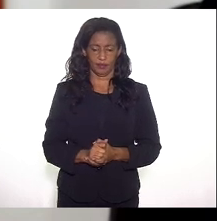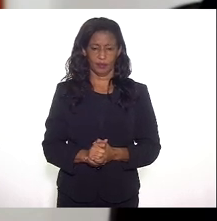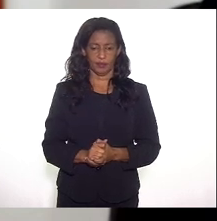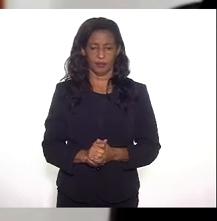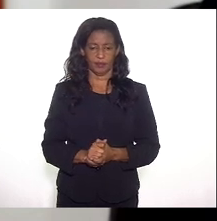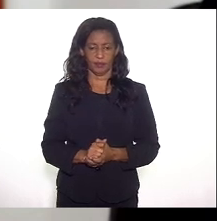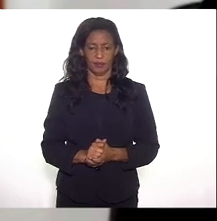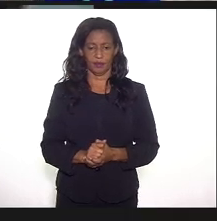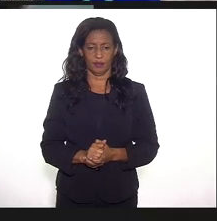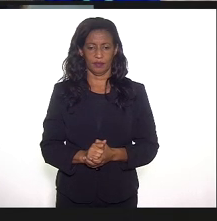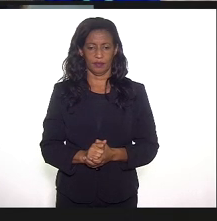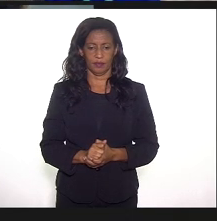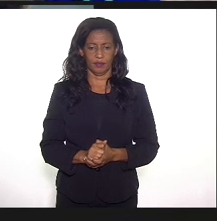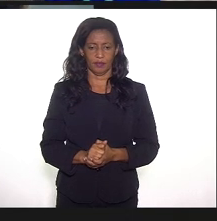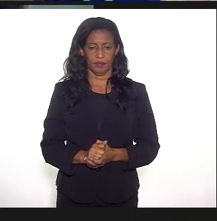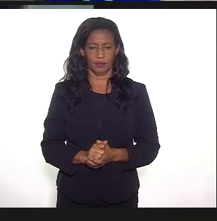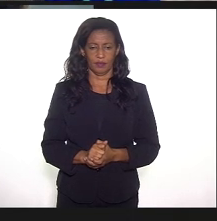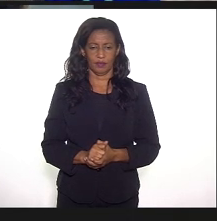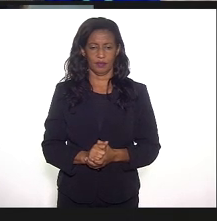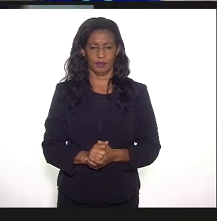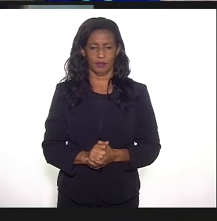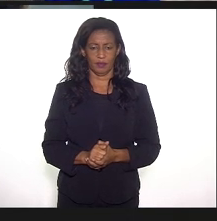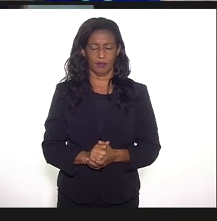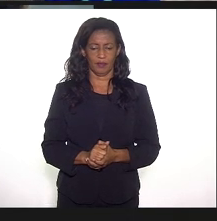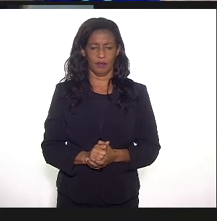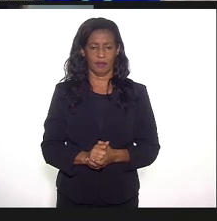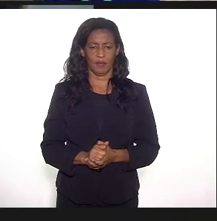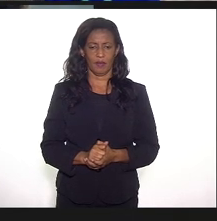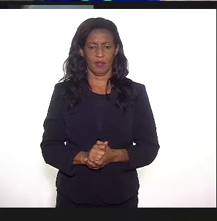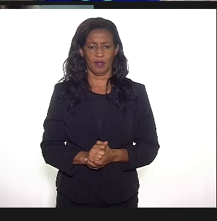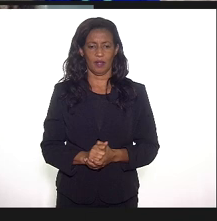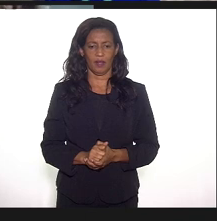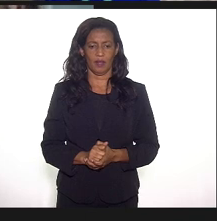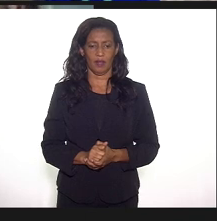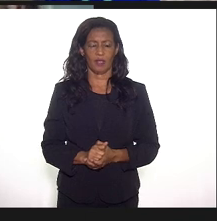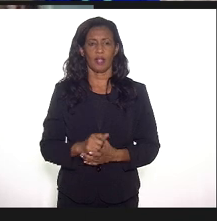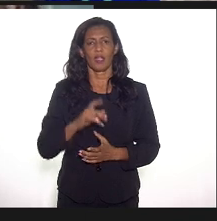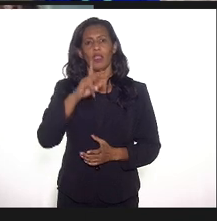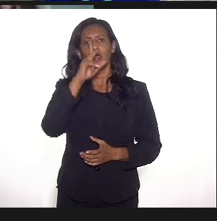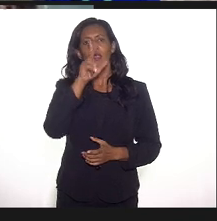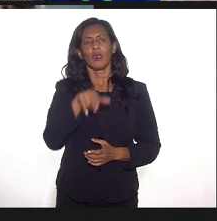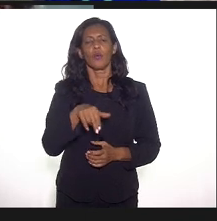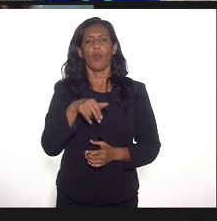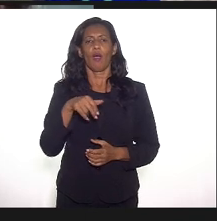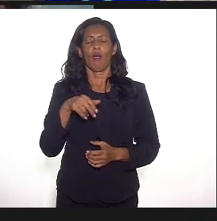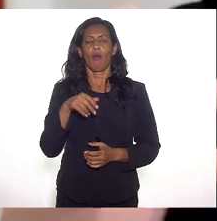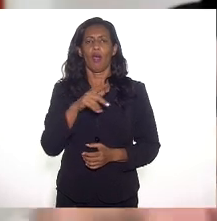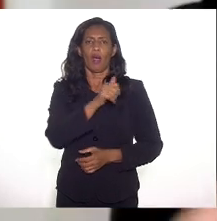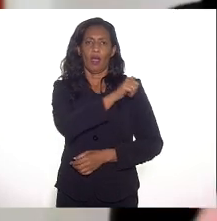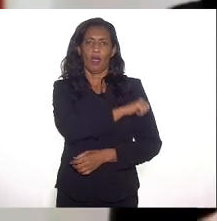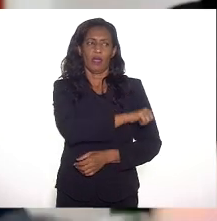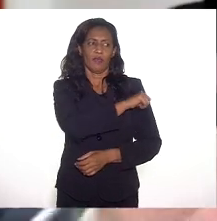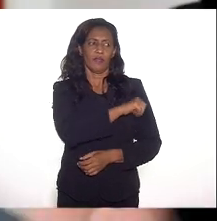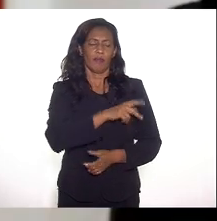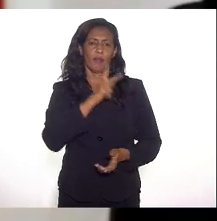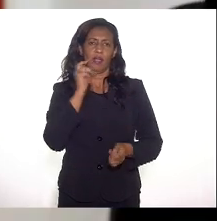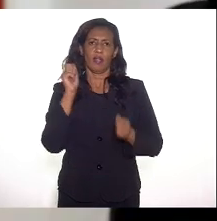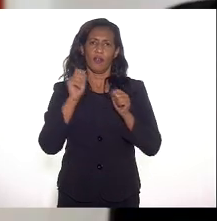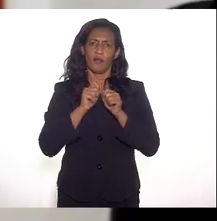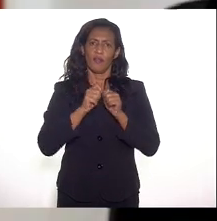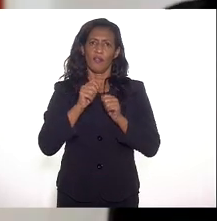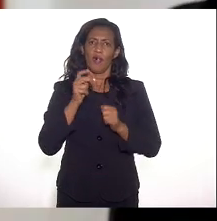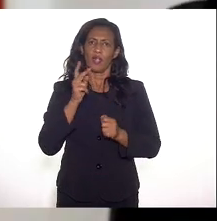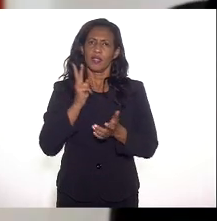Entendido, não? Por exemplo, a homenagem à questão da enfermeira faz sempre. Fazer lá sempre na semana